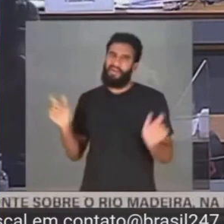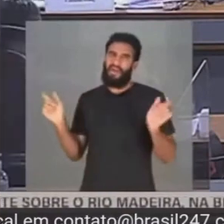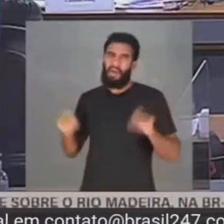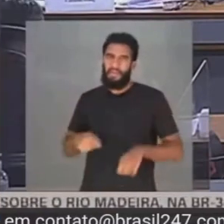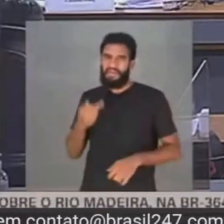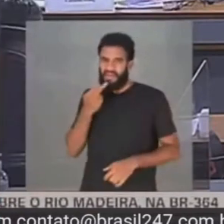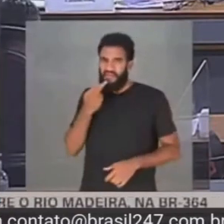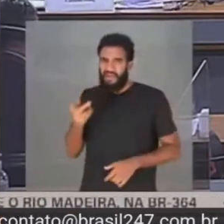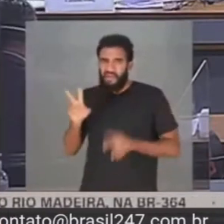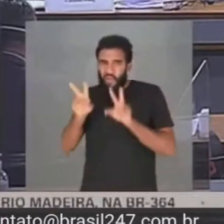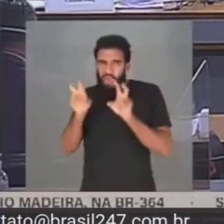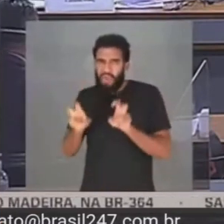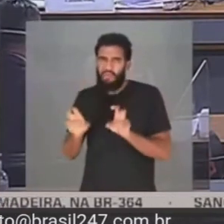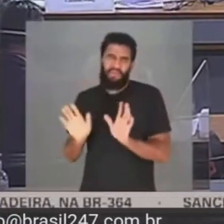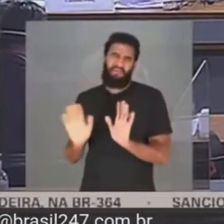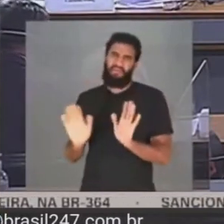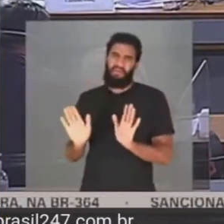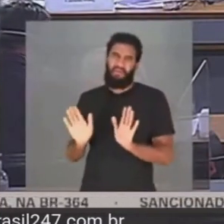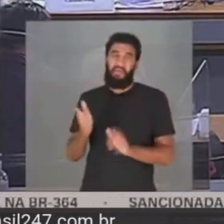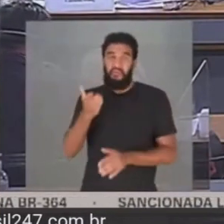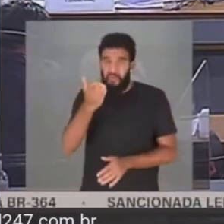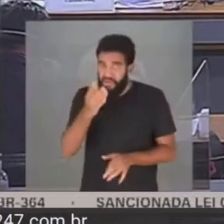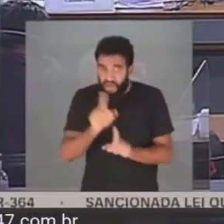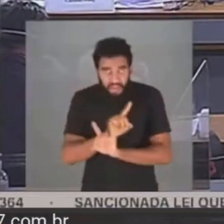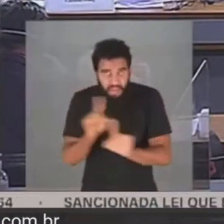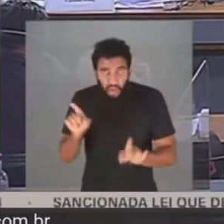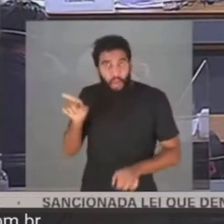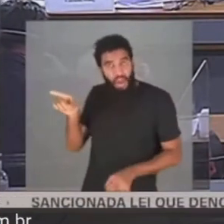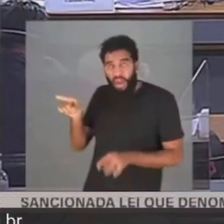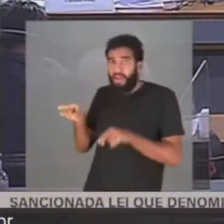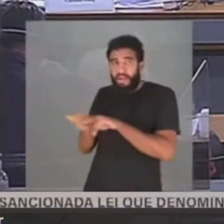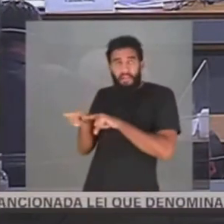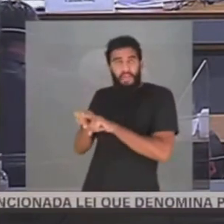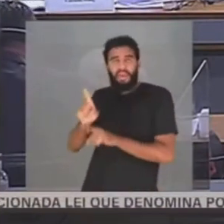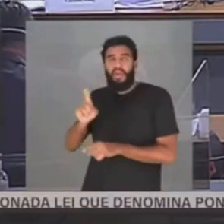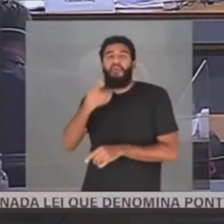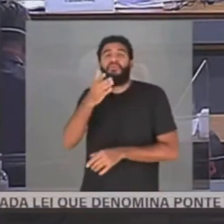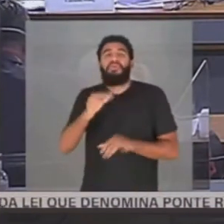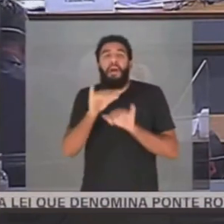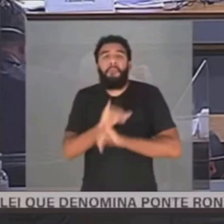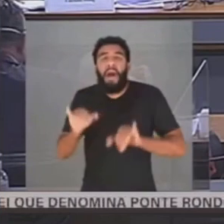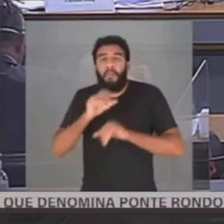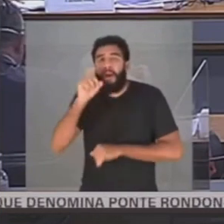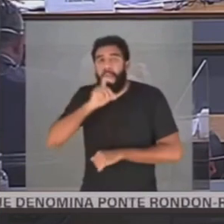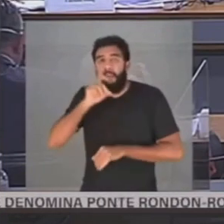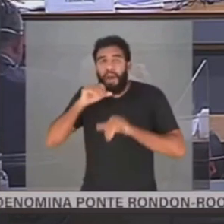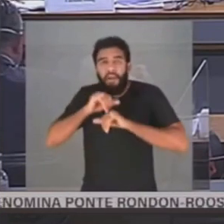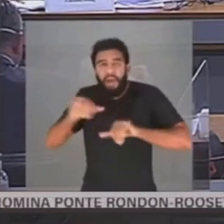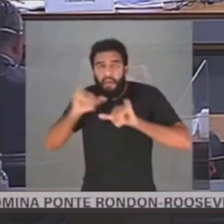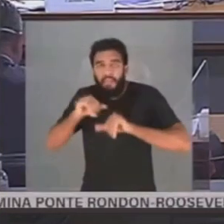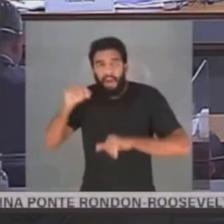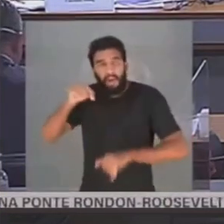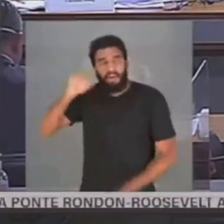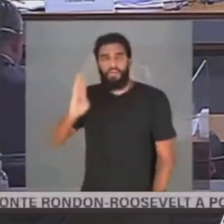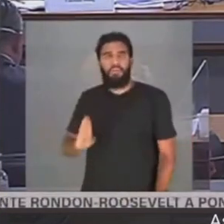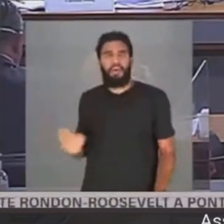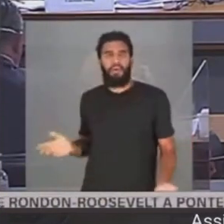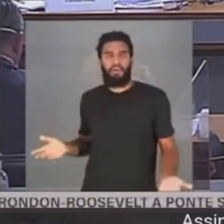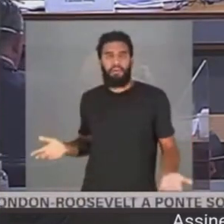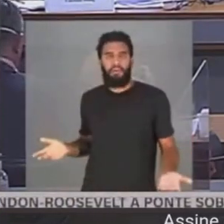isso. Nem o senhor, nem ele. O senhor é um propagador de fake news no Brasil. O